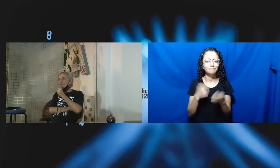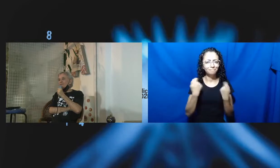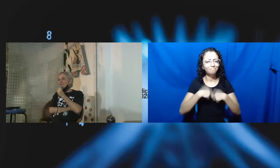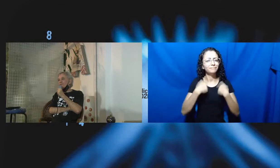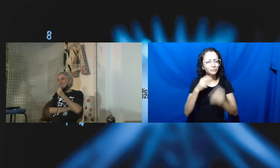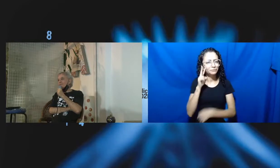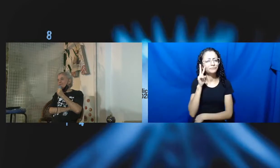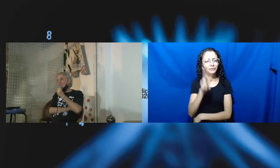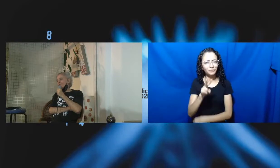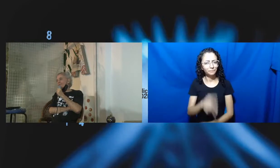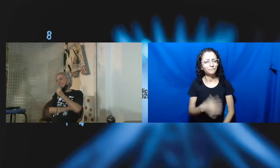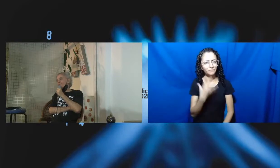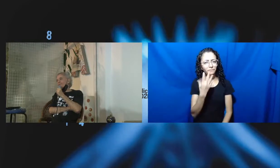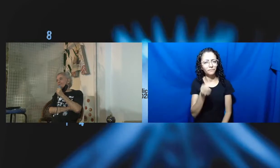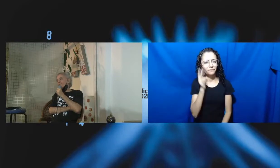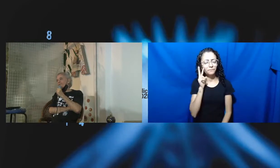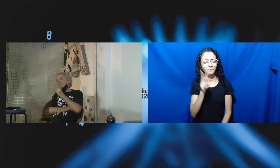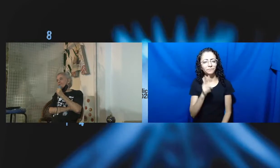olhar.